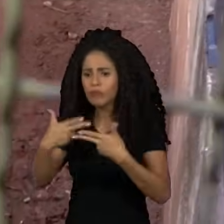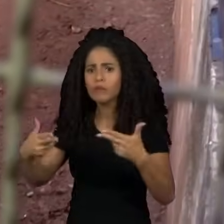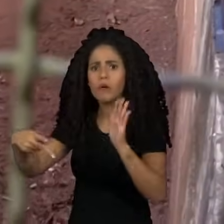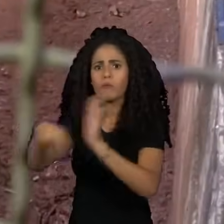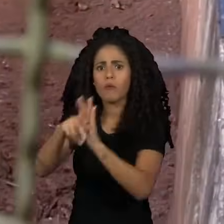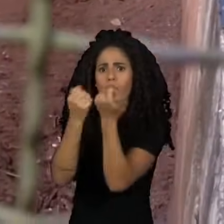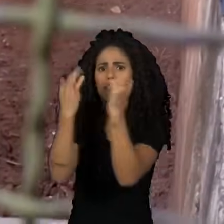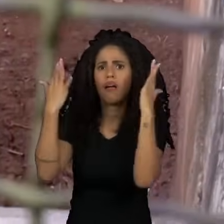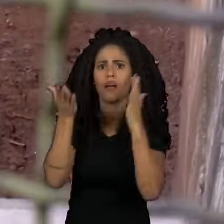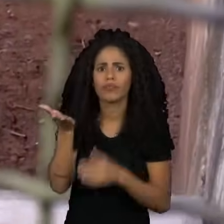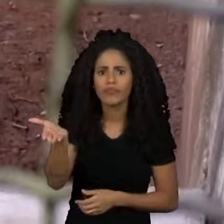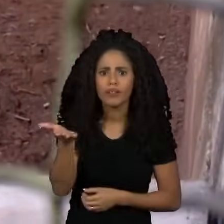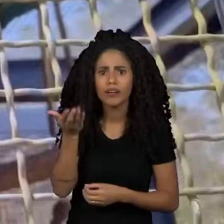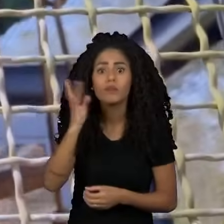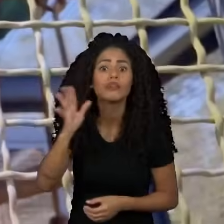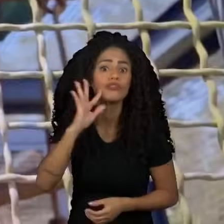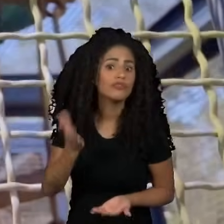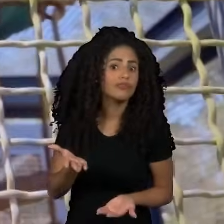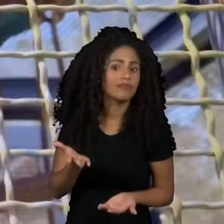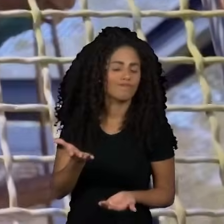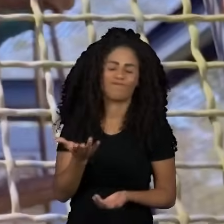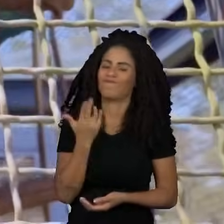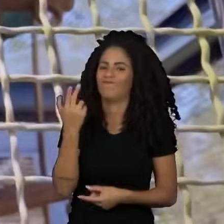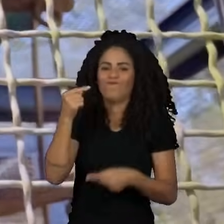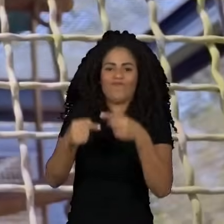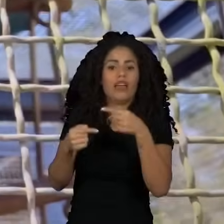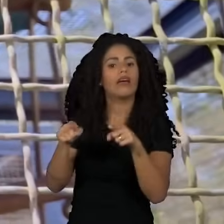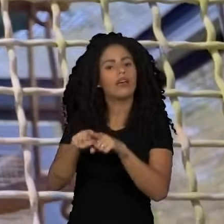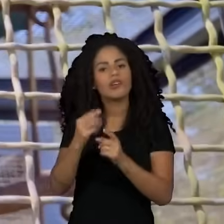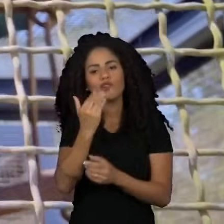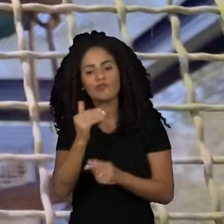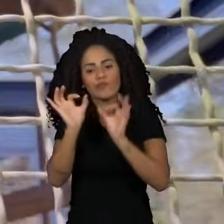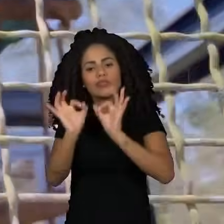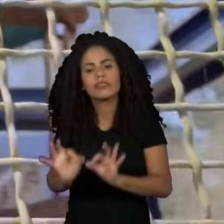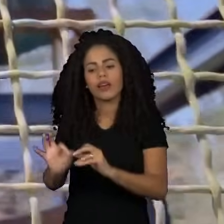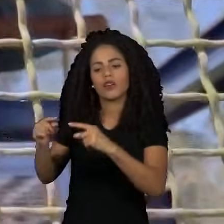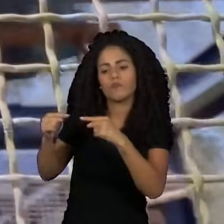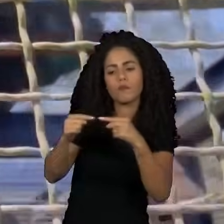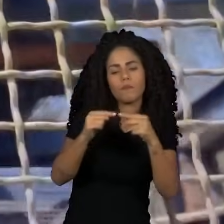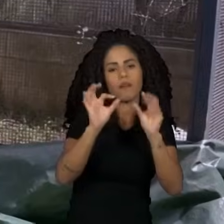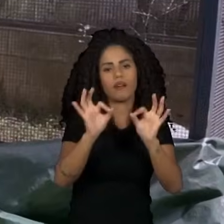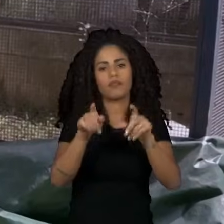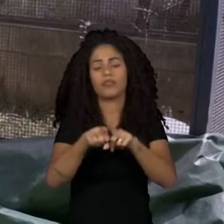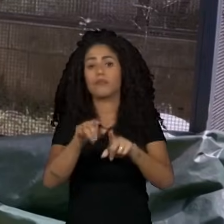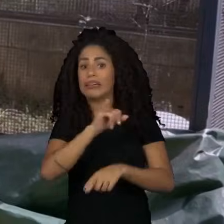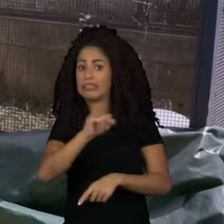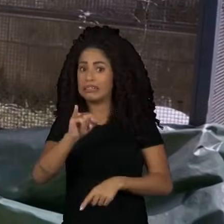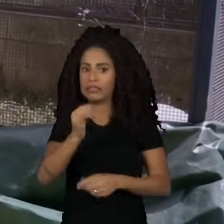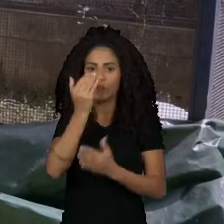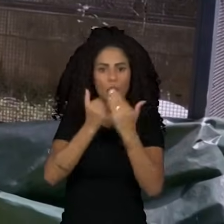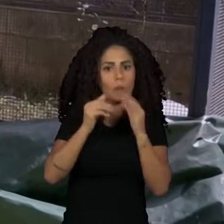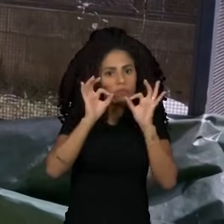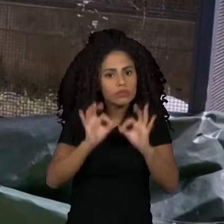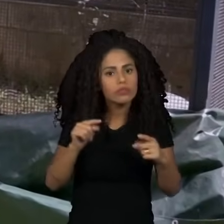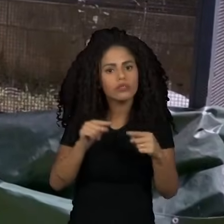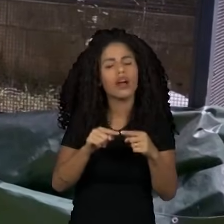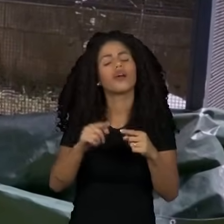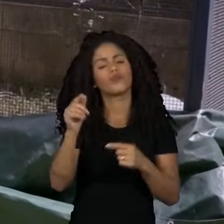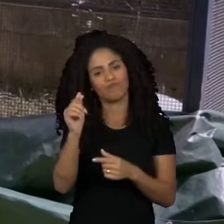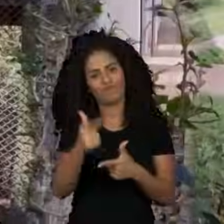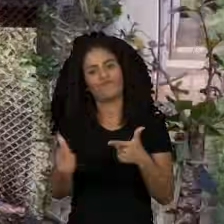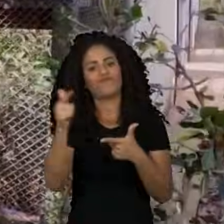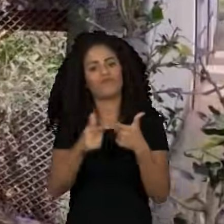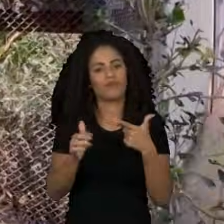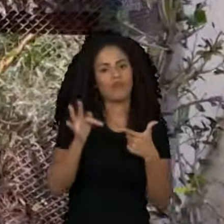por nenhum processo de domesticação, que tem dietas exclusivas, e não ter isso faz com que a gente tenha uma alta